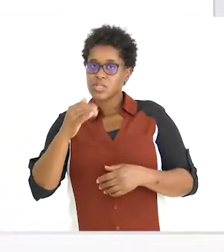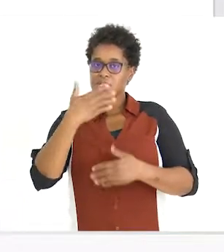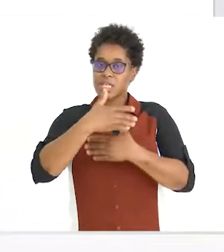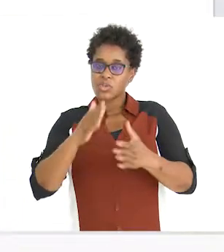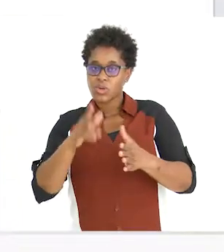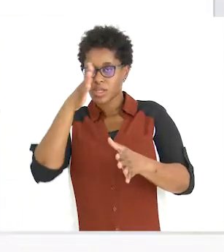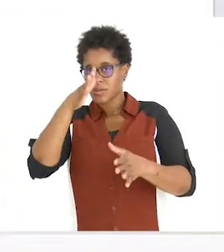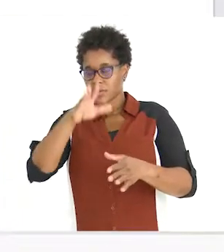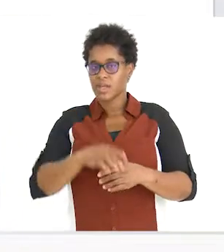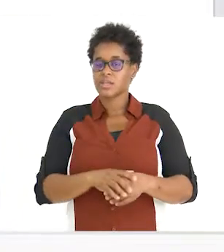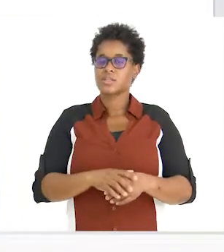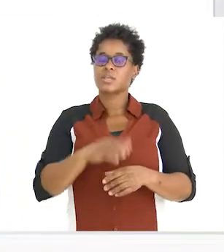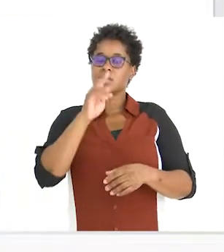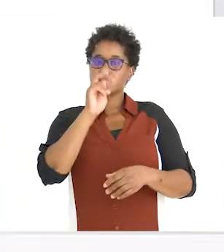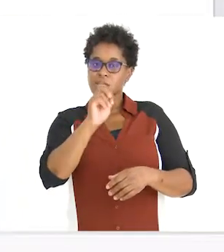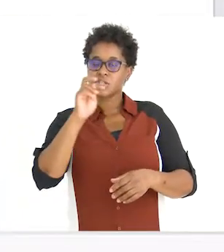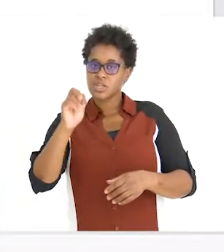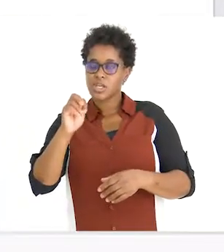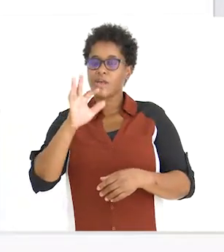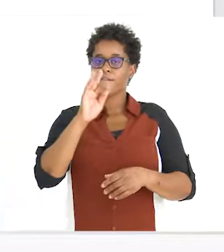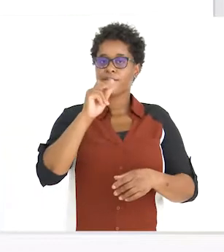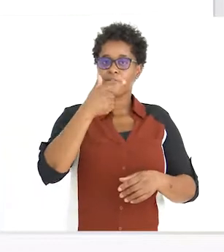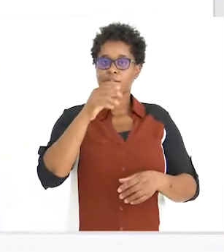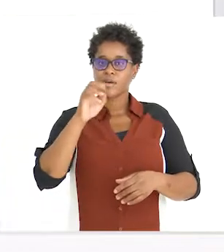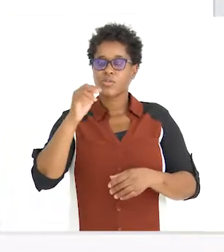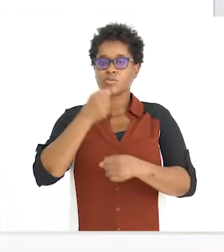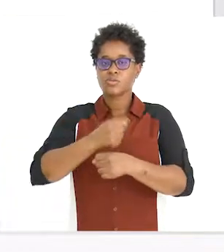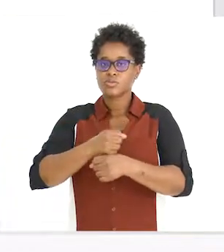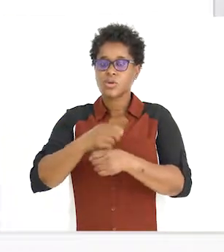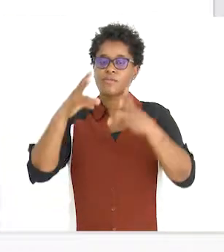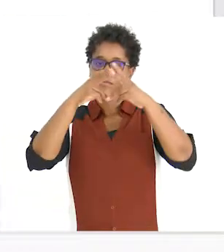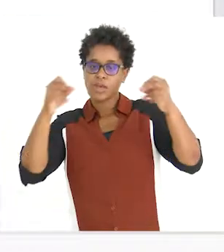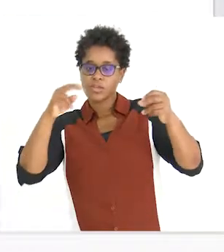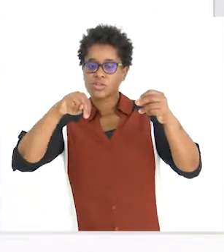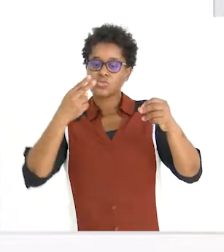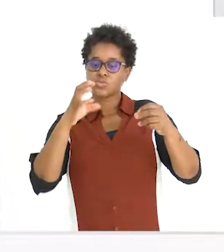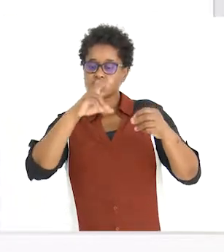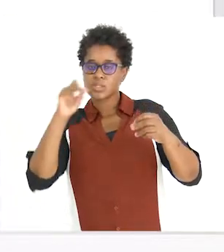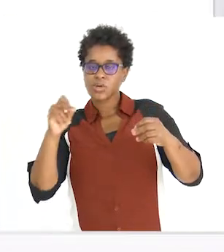Ponto 3.3, fatores de produção, noção e classificação.